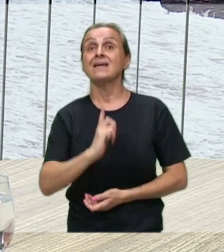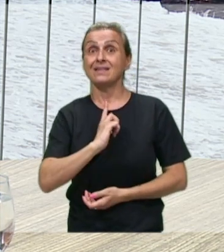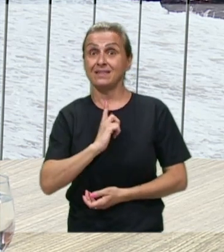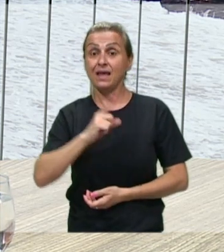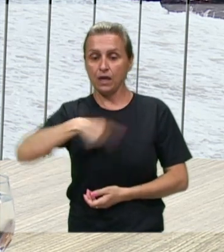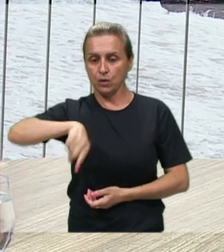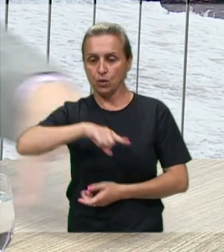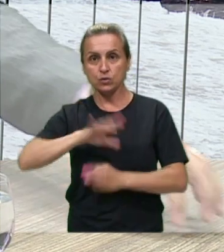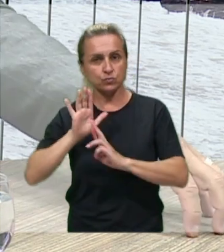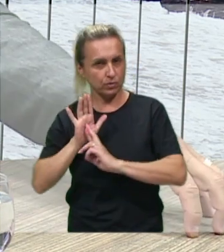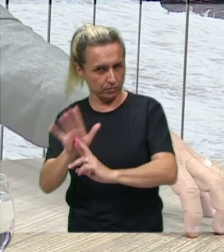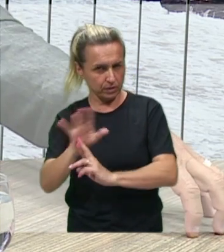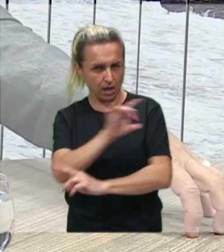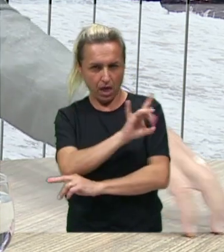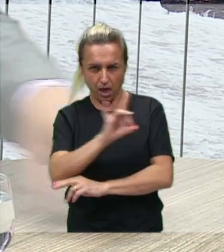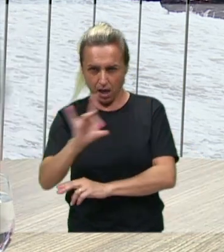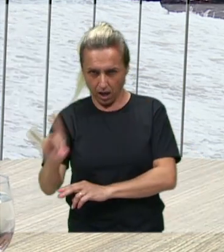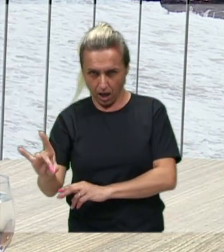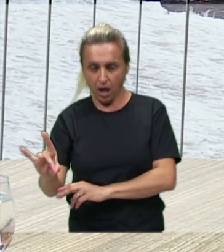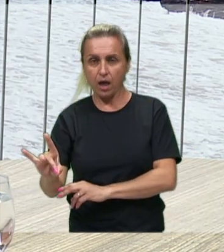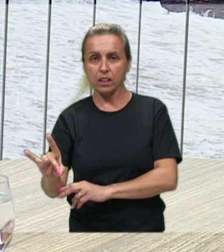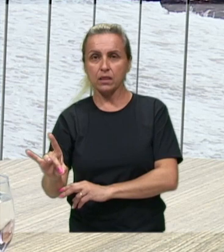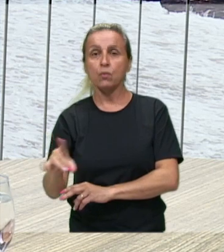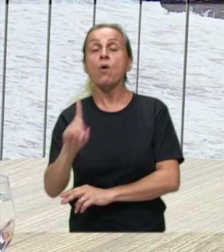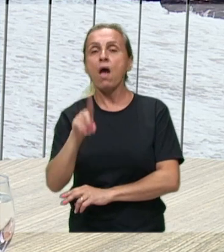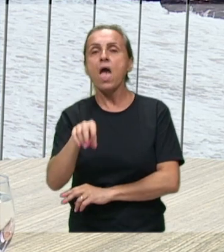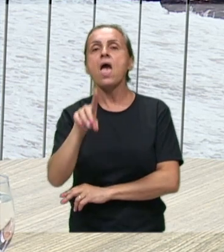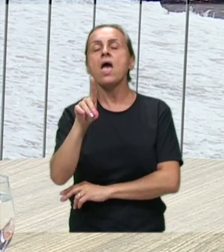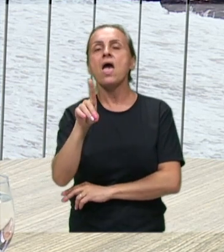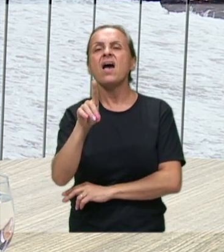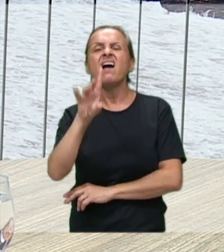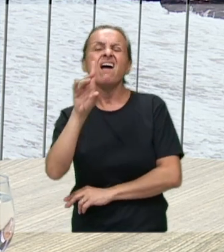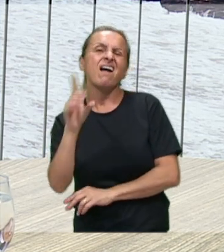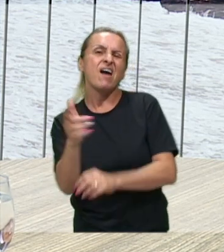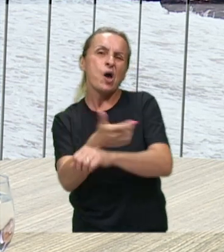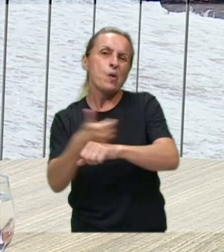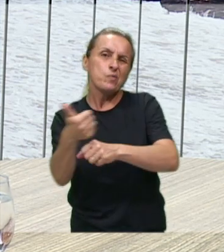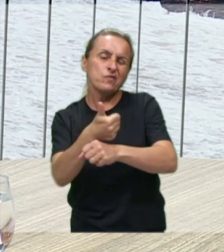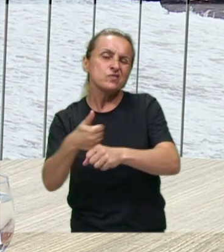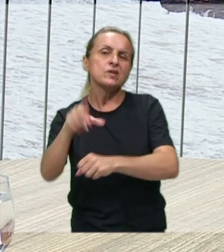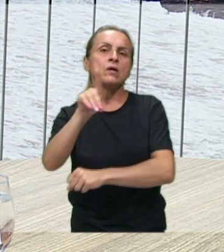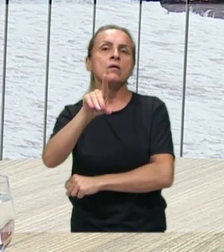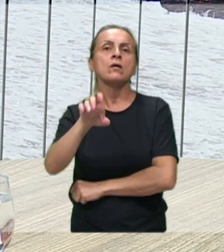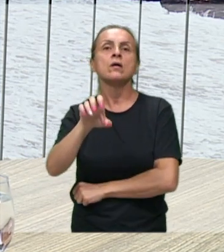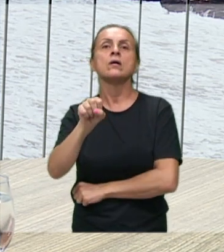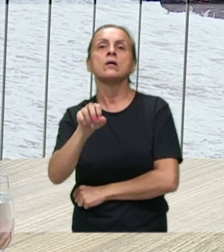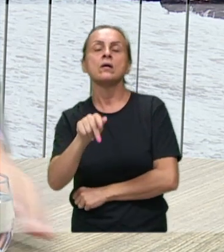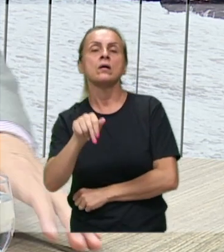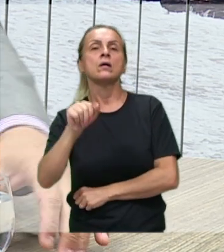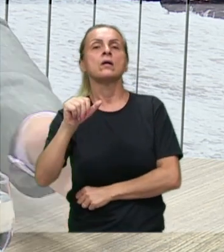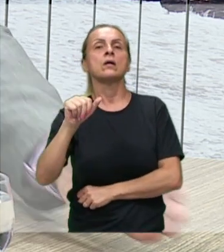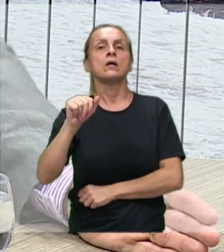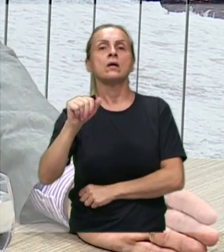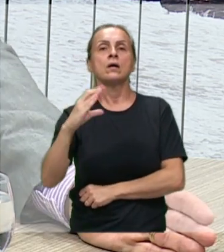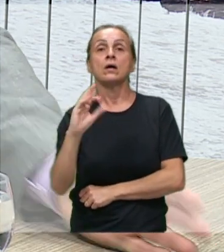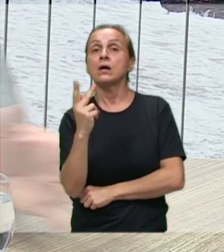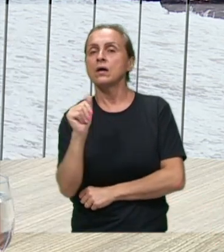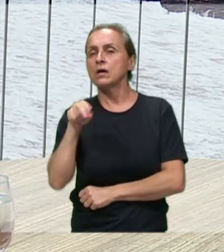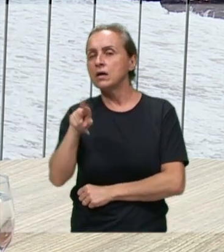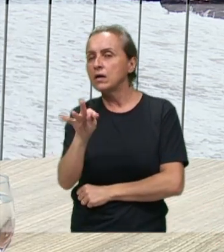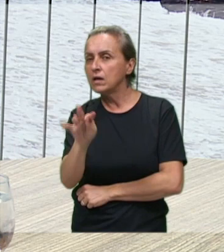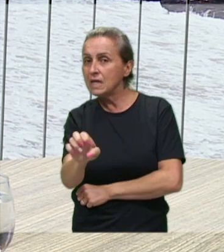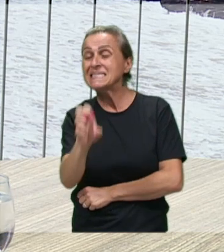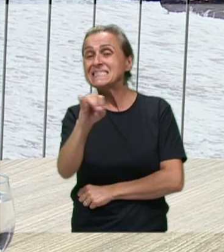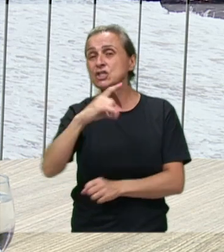cada armador são os despachantes. Os despachantes, às vezes, Guilherme, eu estou com um problema, presidente, estou com um problema de uma licença de tal armador.